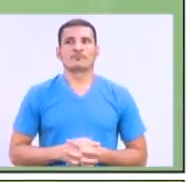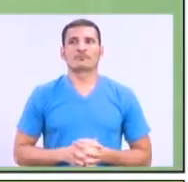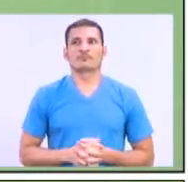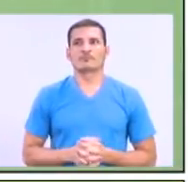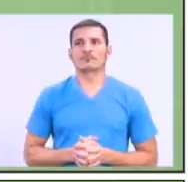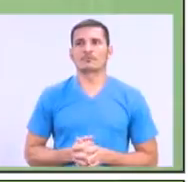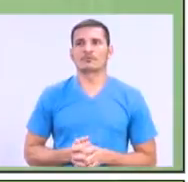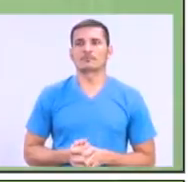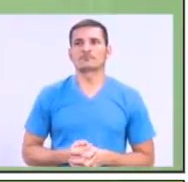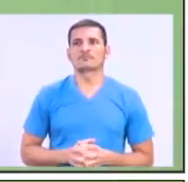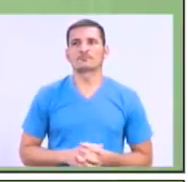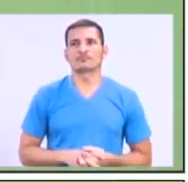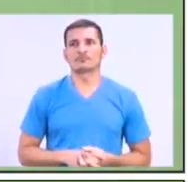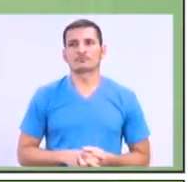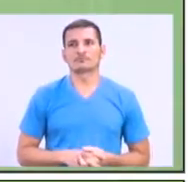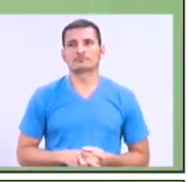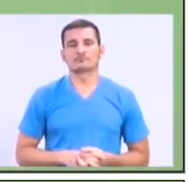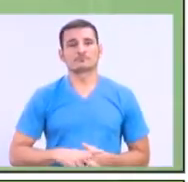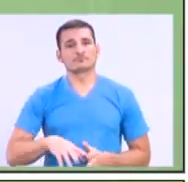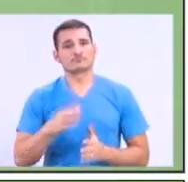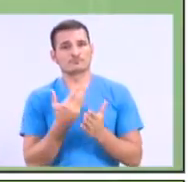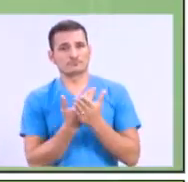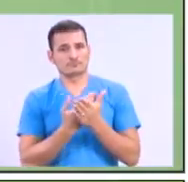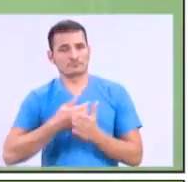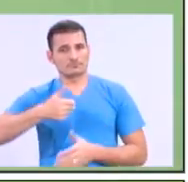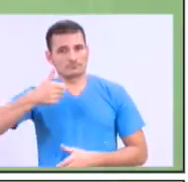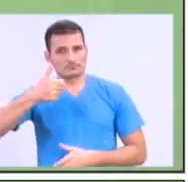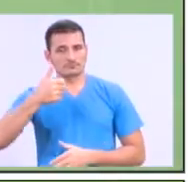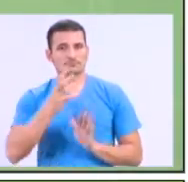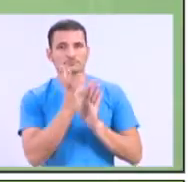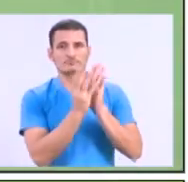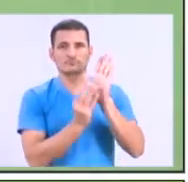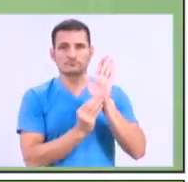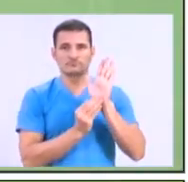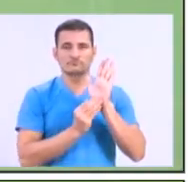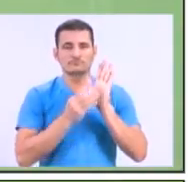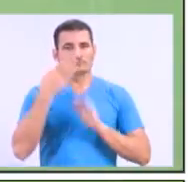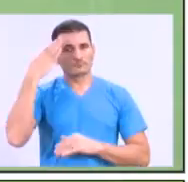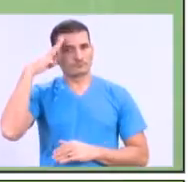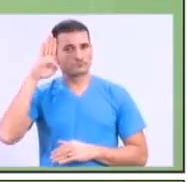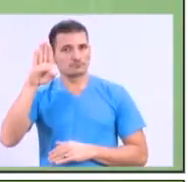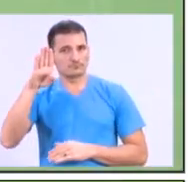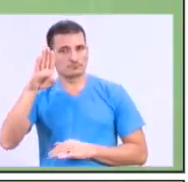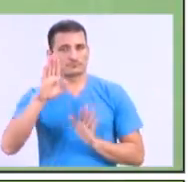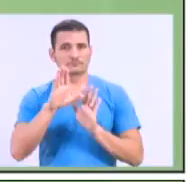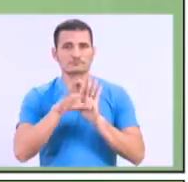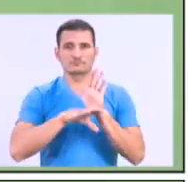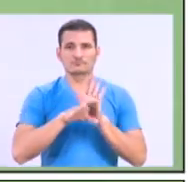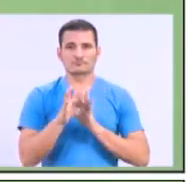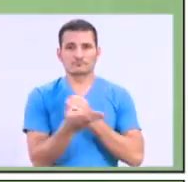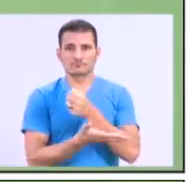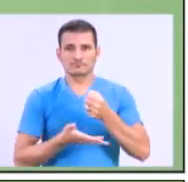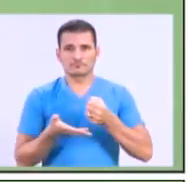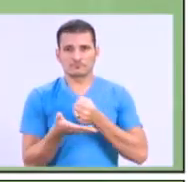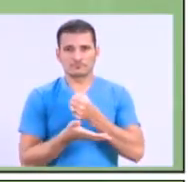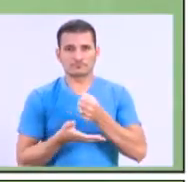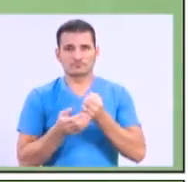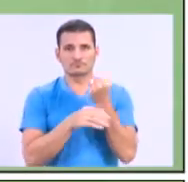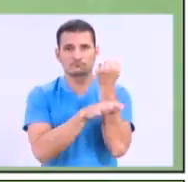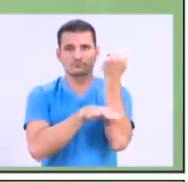Nessa teleaula, nós traremos como conteúdo principal conceitos básicos de servidor